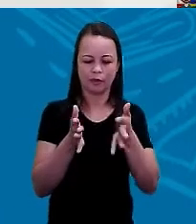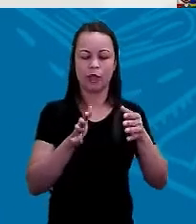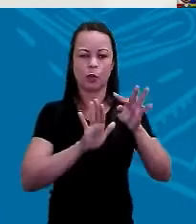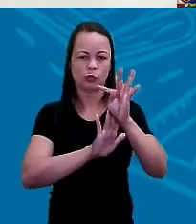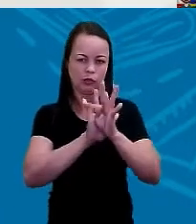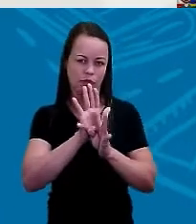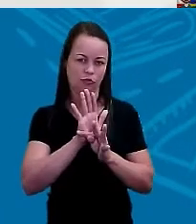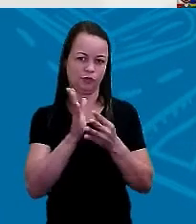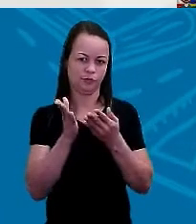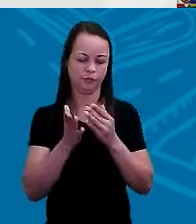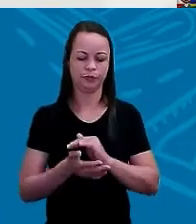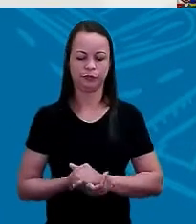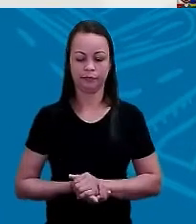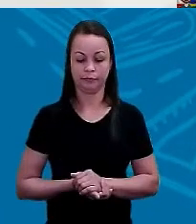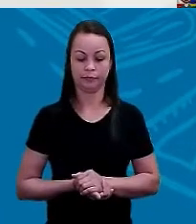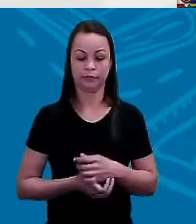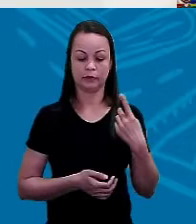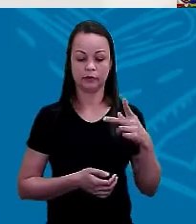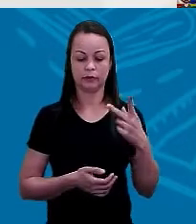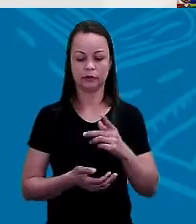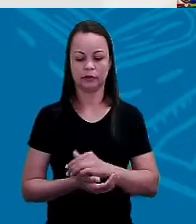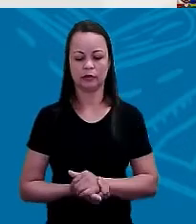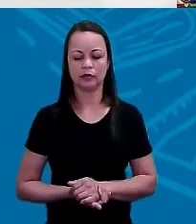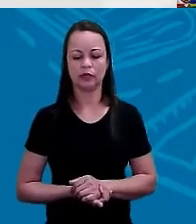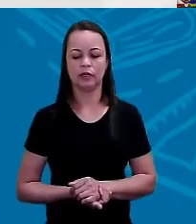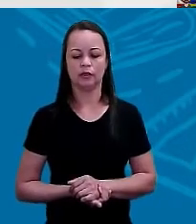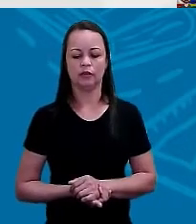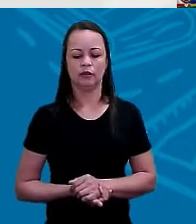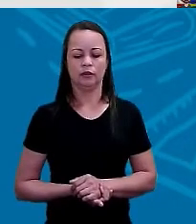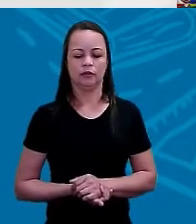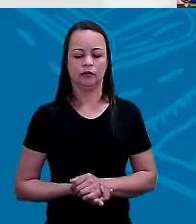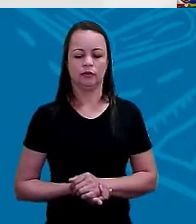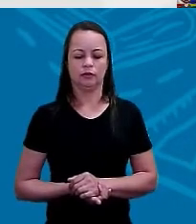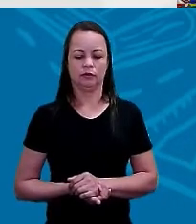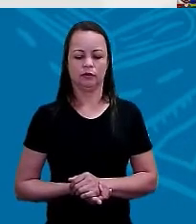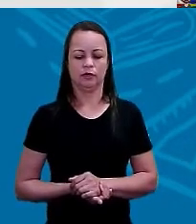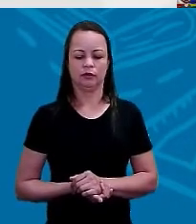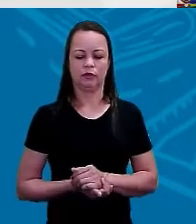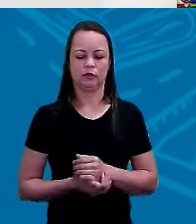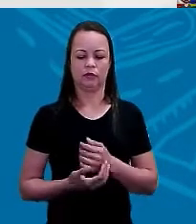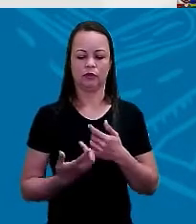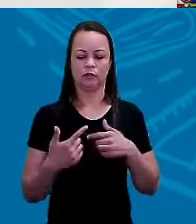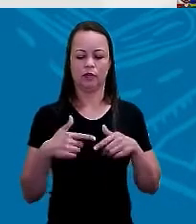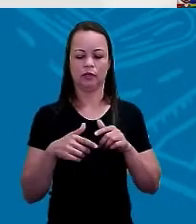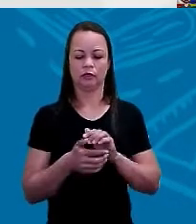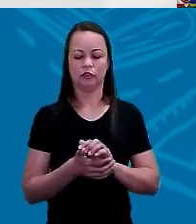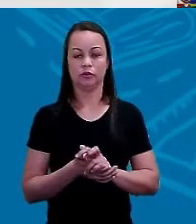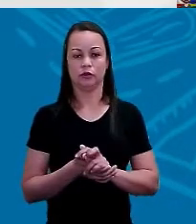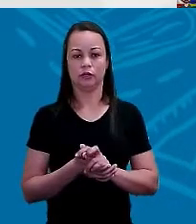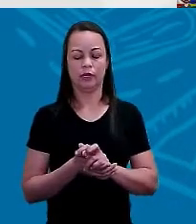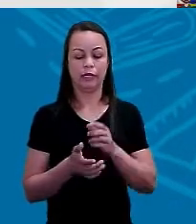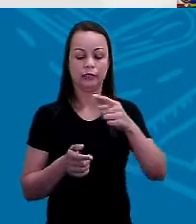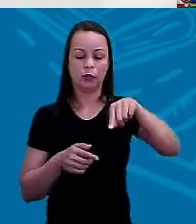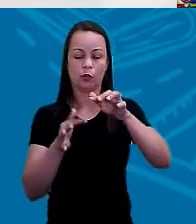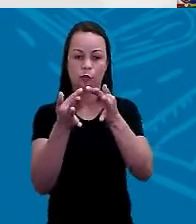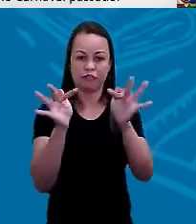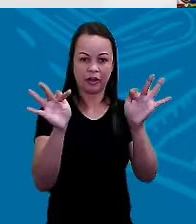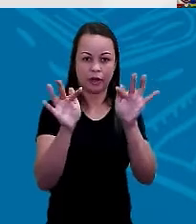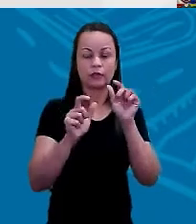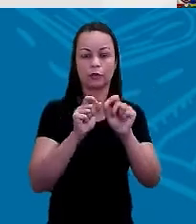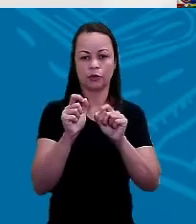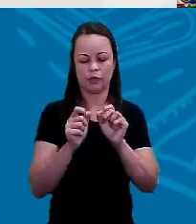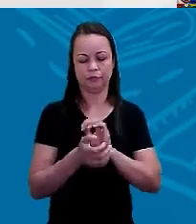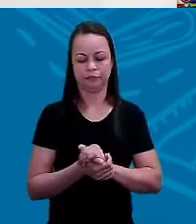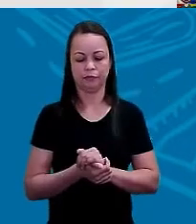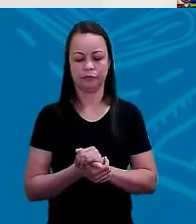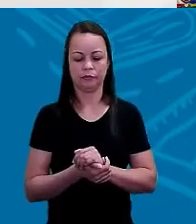last carnival. Olha que palavra bonita, together, ó, todo mundo junto, assim, ó, juntinho, together, juntos, ou seja, eles